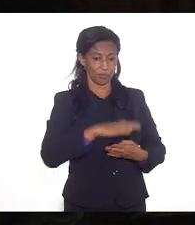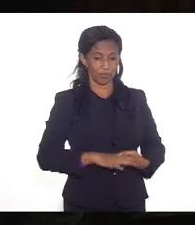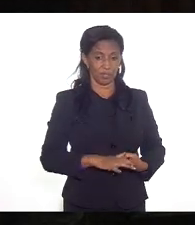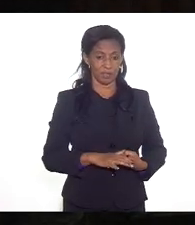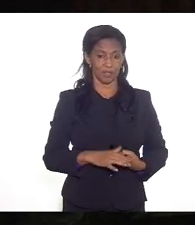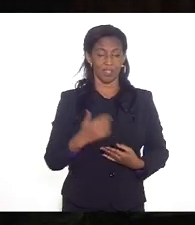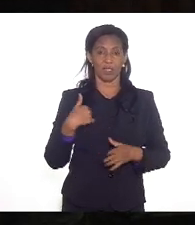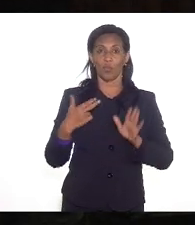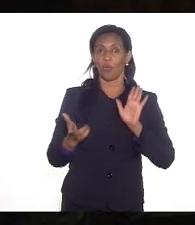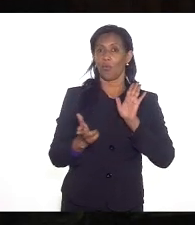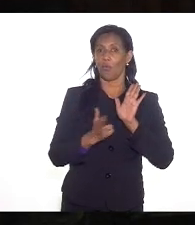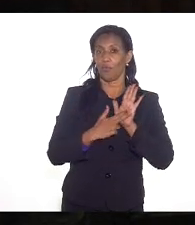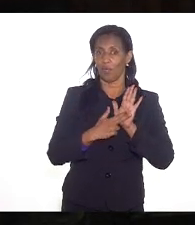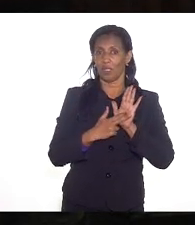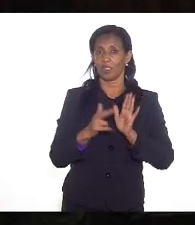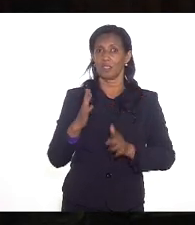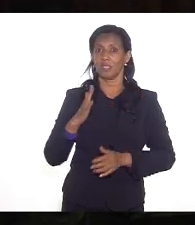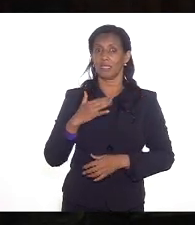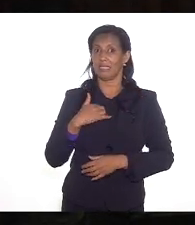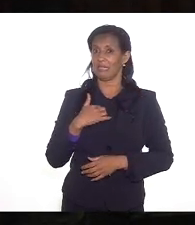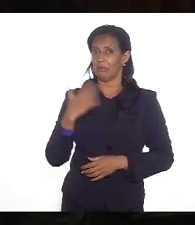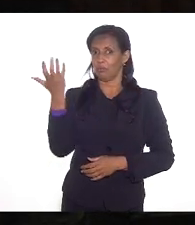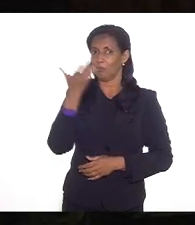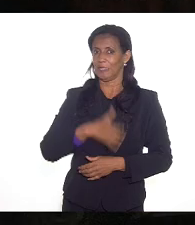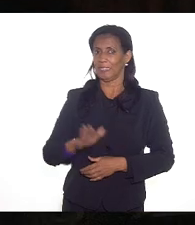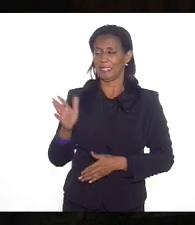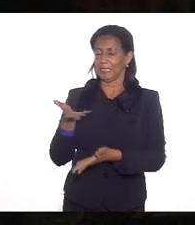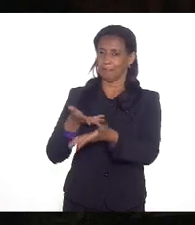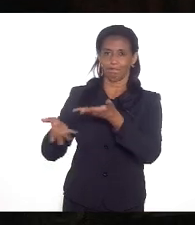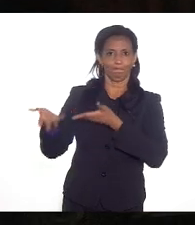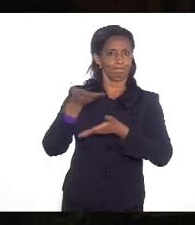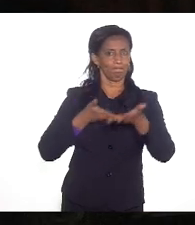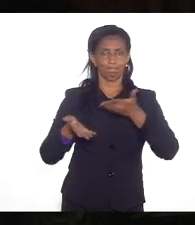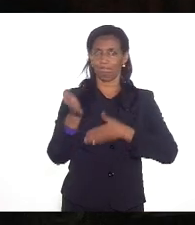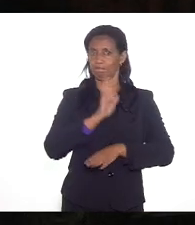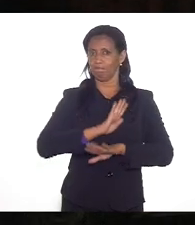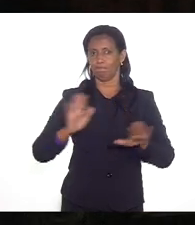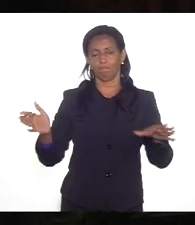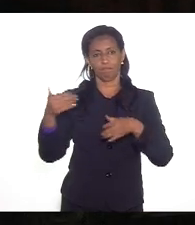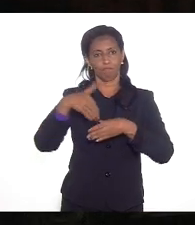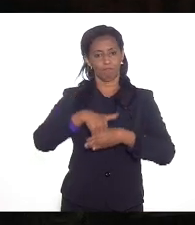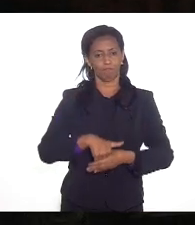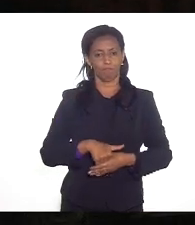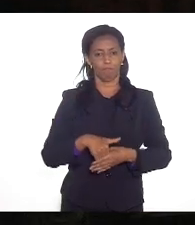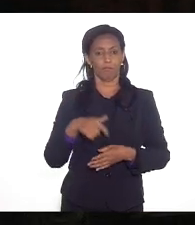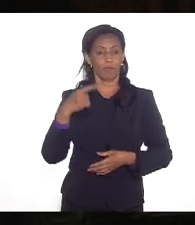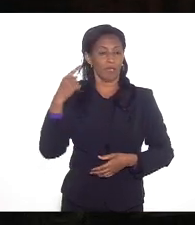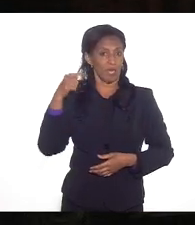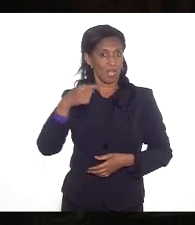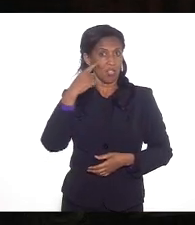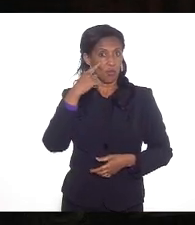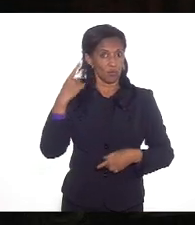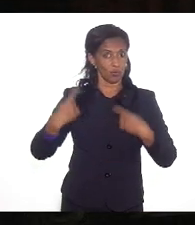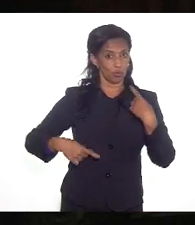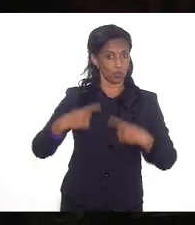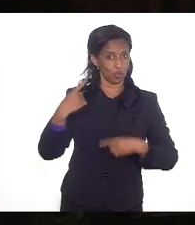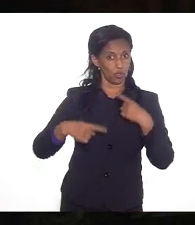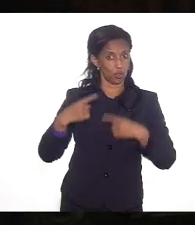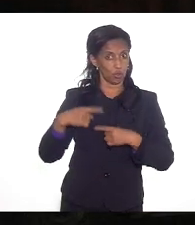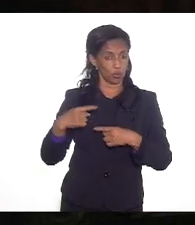que eu confesso a vocês que eu gostaria de não ter participado não ter votado aqui houve discussões